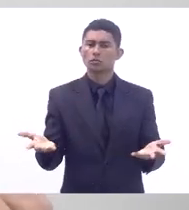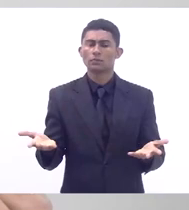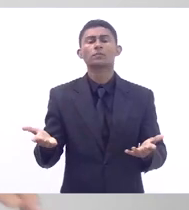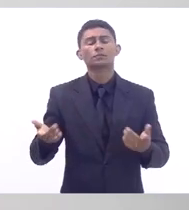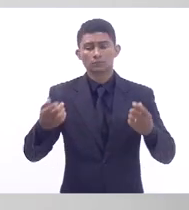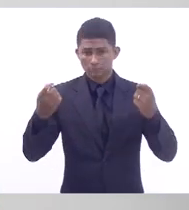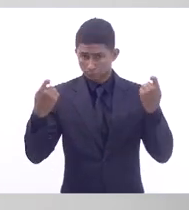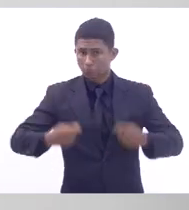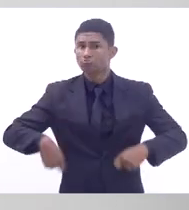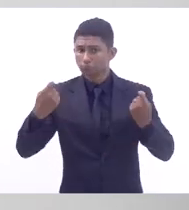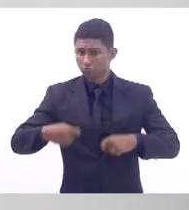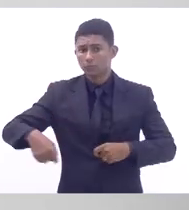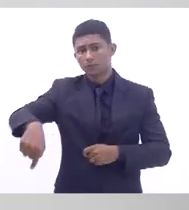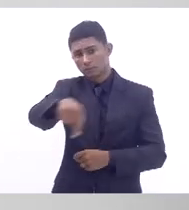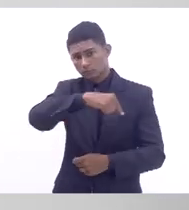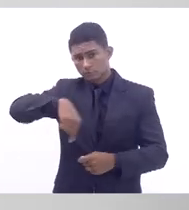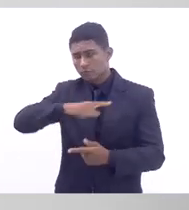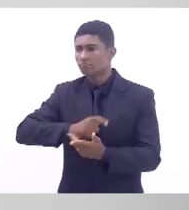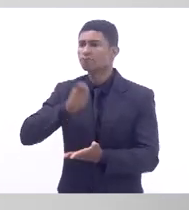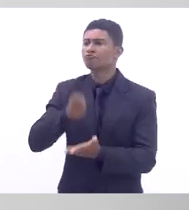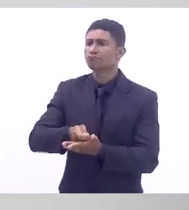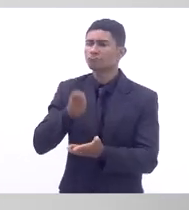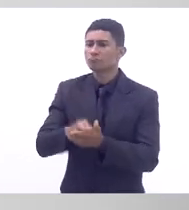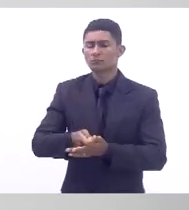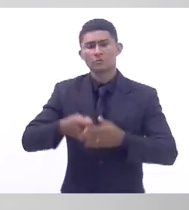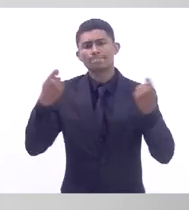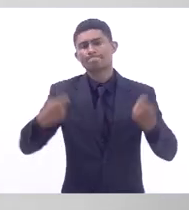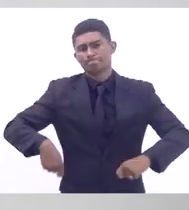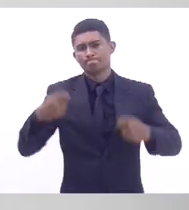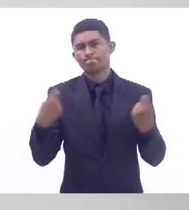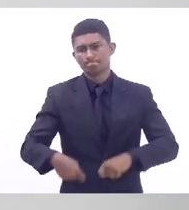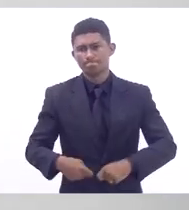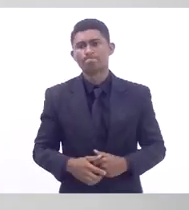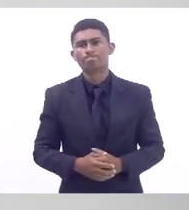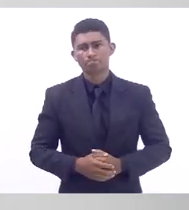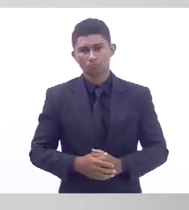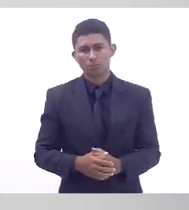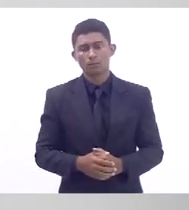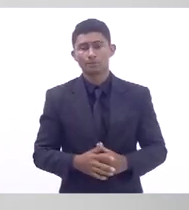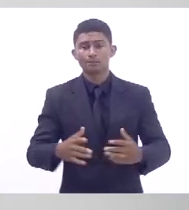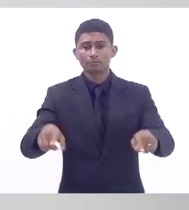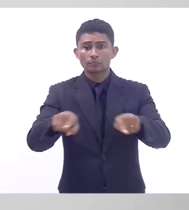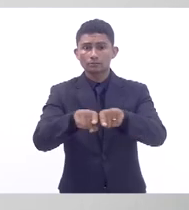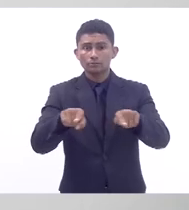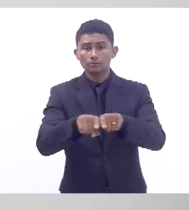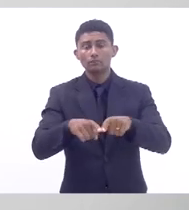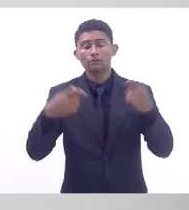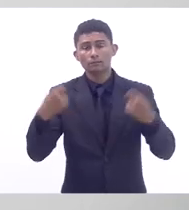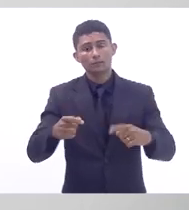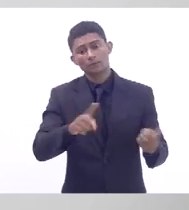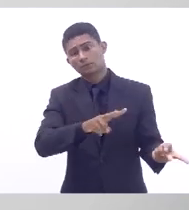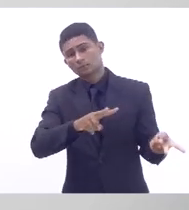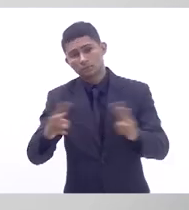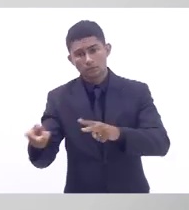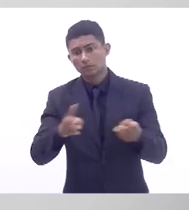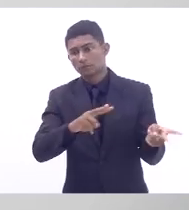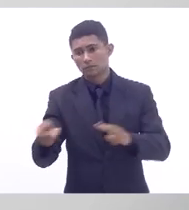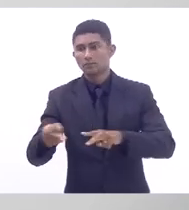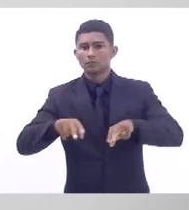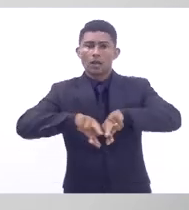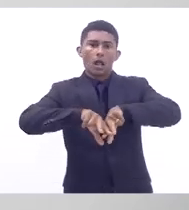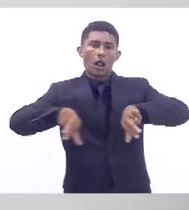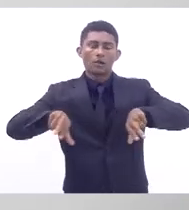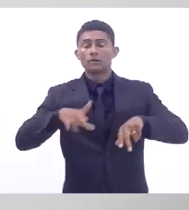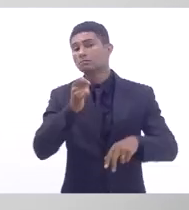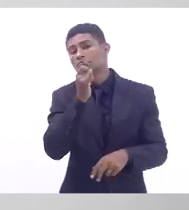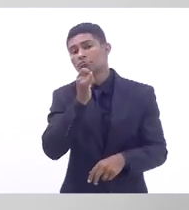essas prioridades né na nossa compreensão e ao mesmo tempo dar encaminhamento também as outras semanas mas eu entendo que